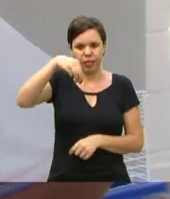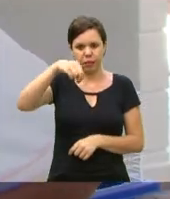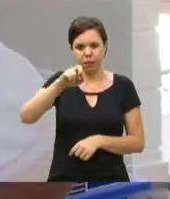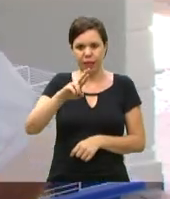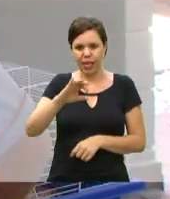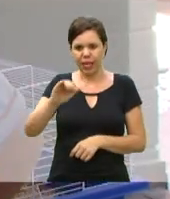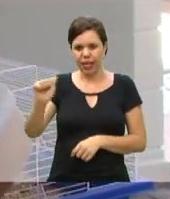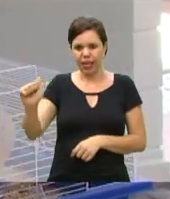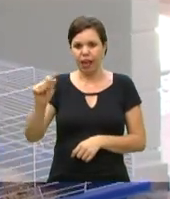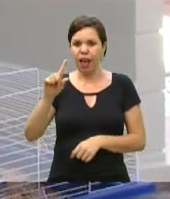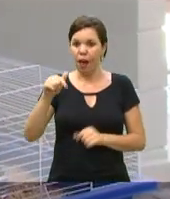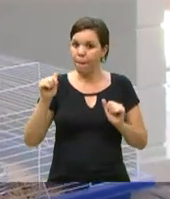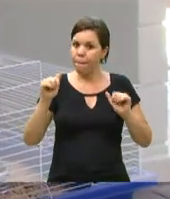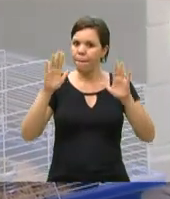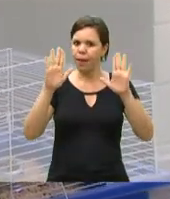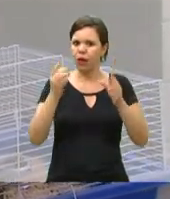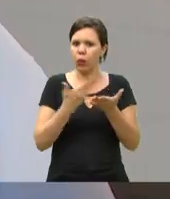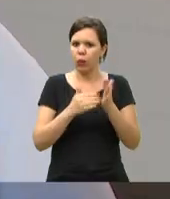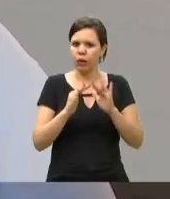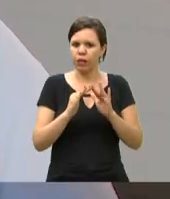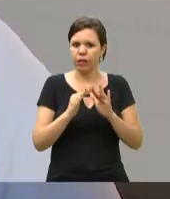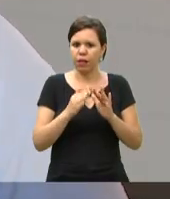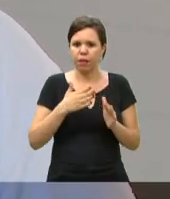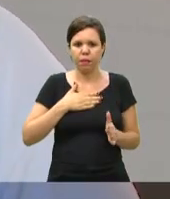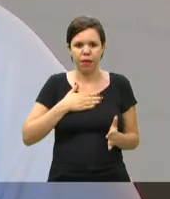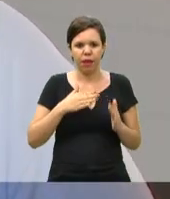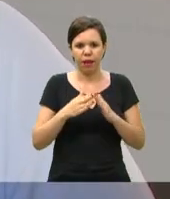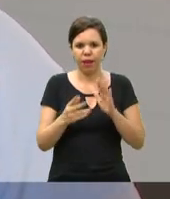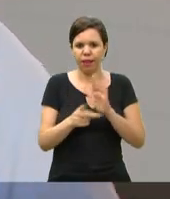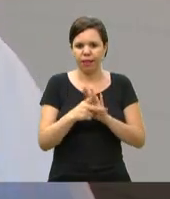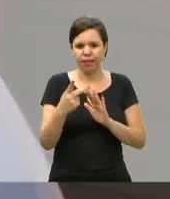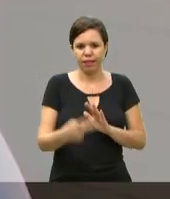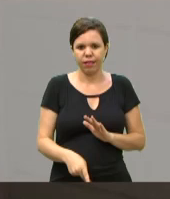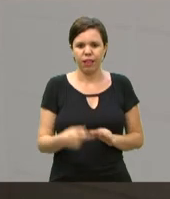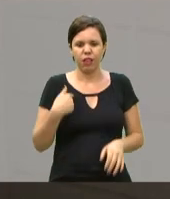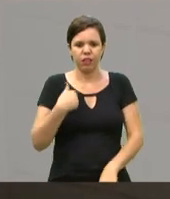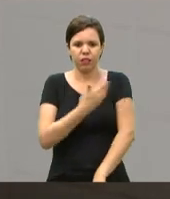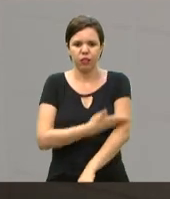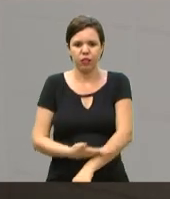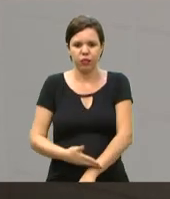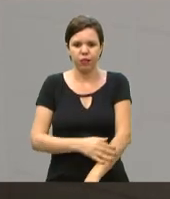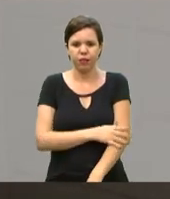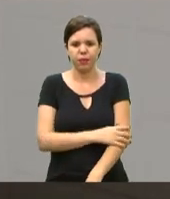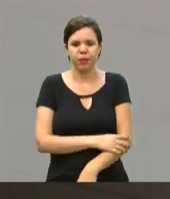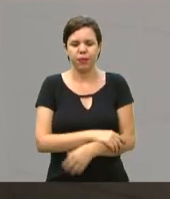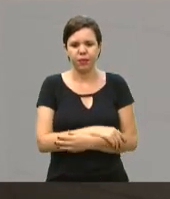é muito mais que uma escola. Minha casa, e eu tô acostumada